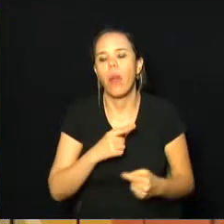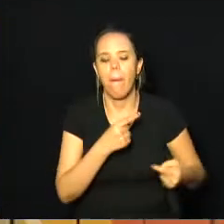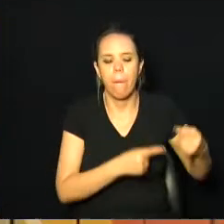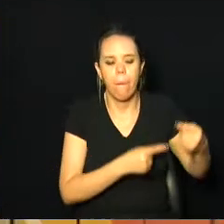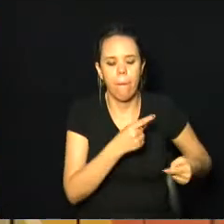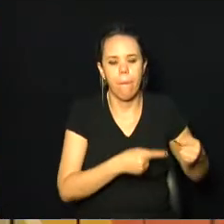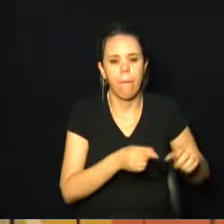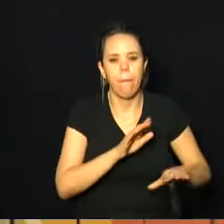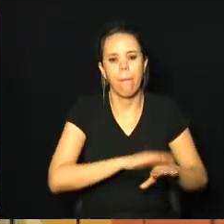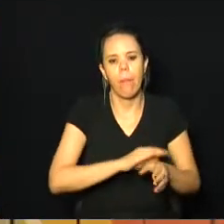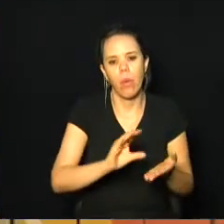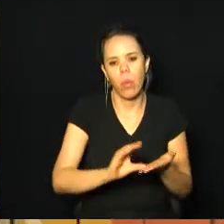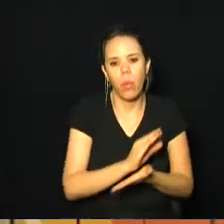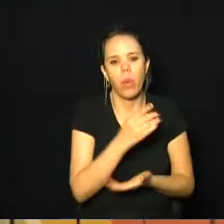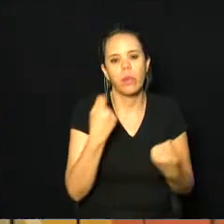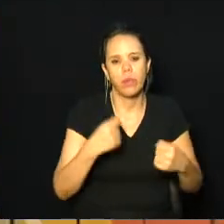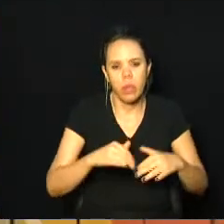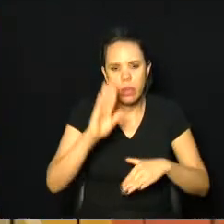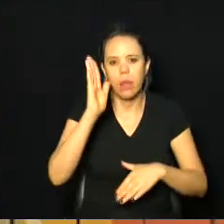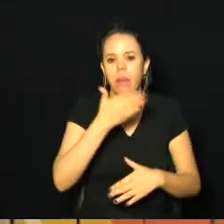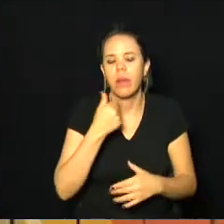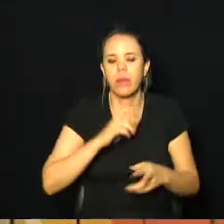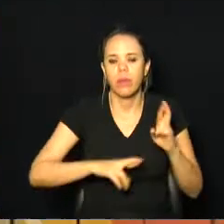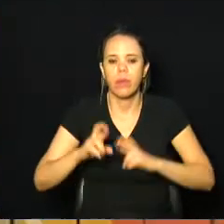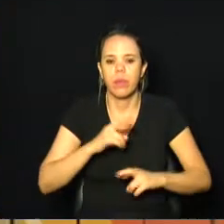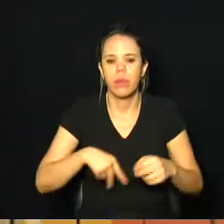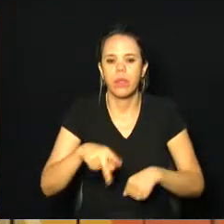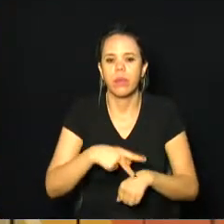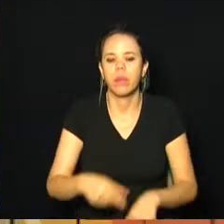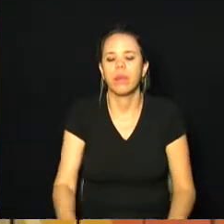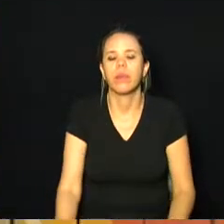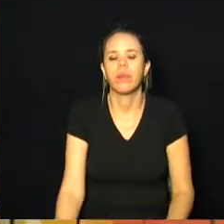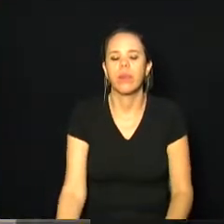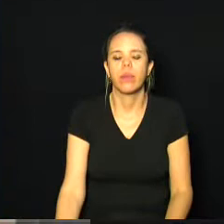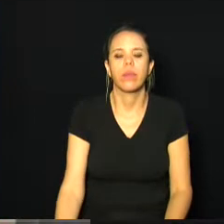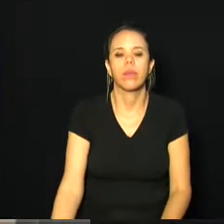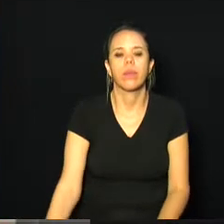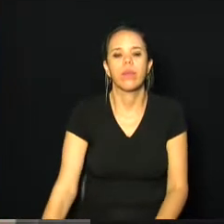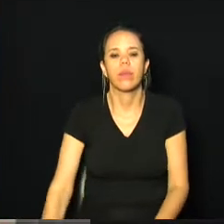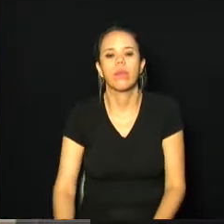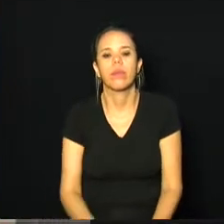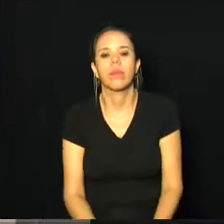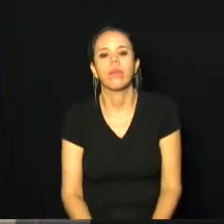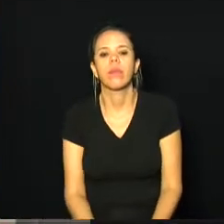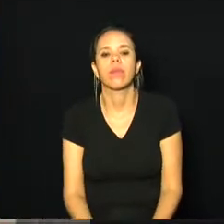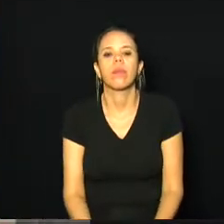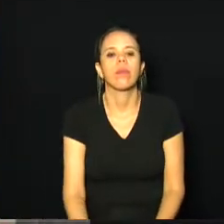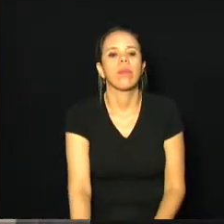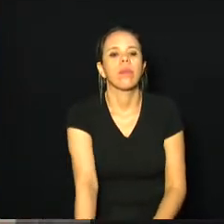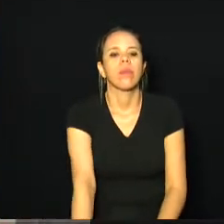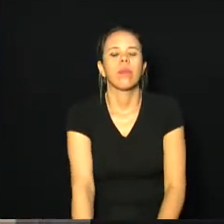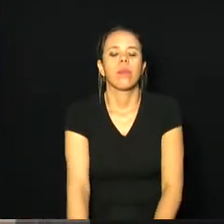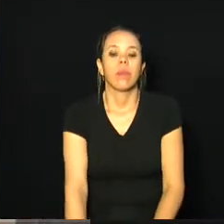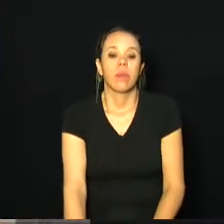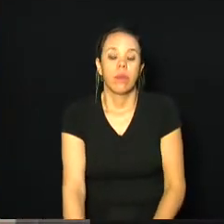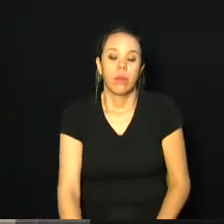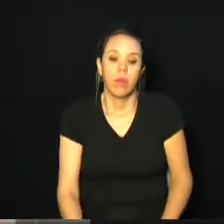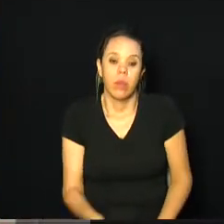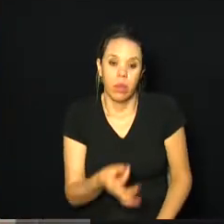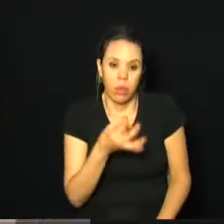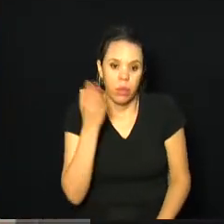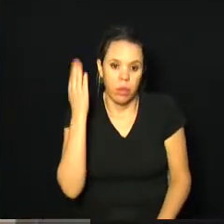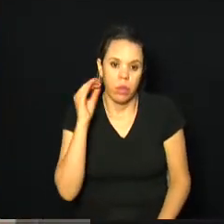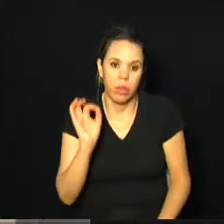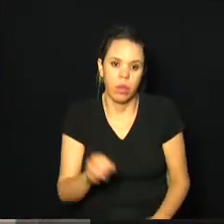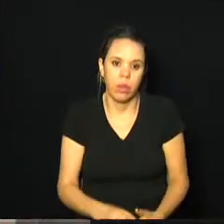e investimentos que precisam ser revistos no país? Olha, eu tenho a certeza